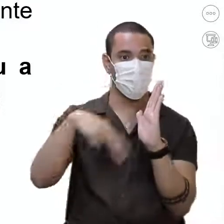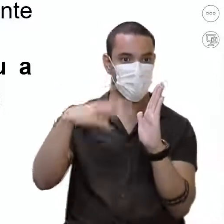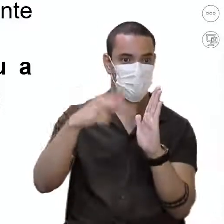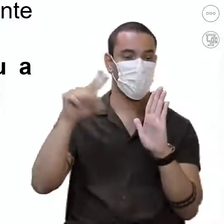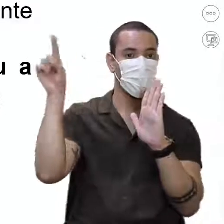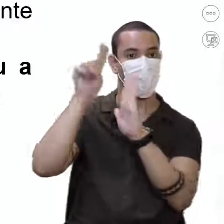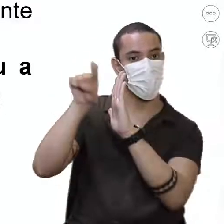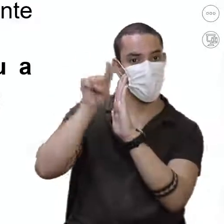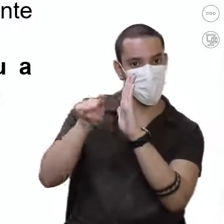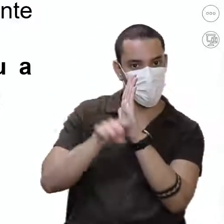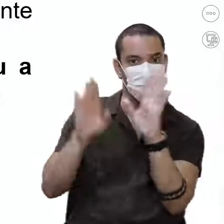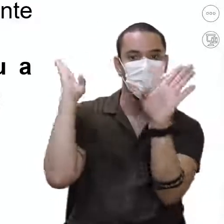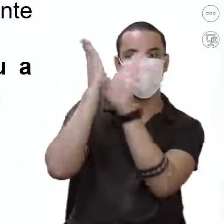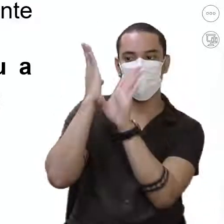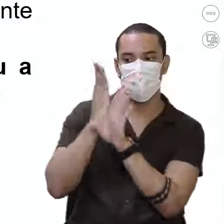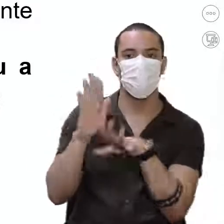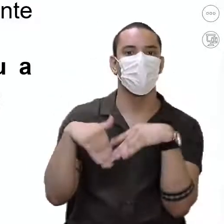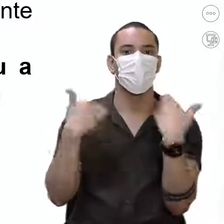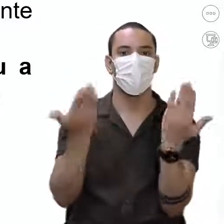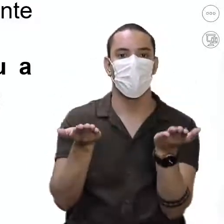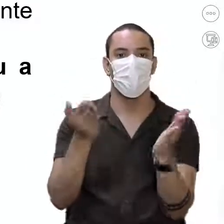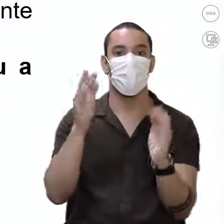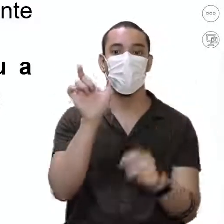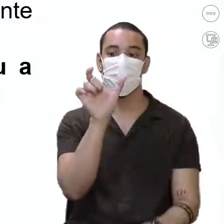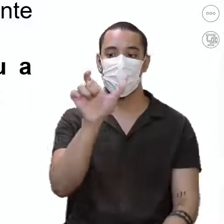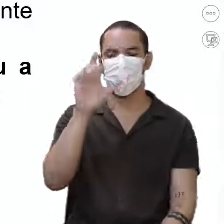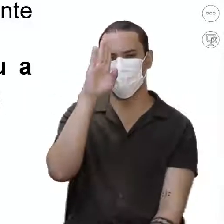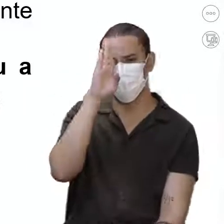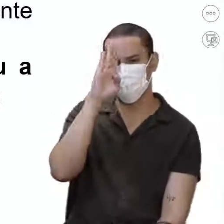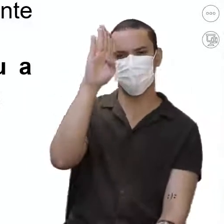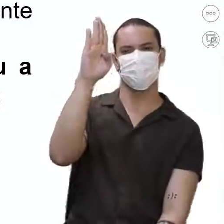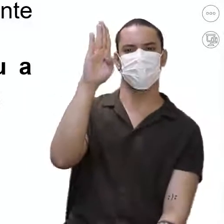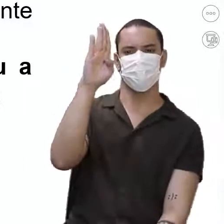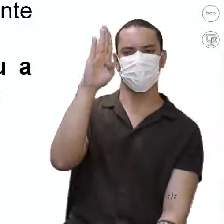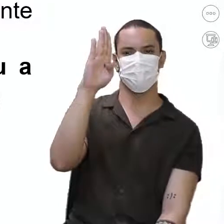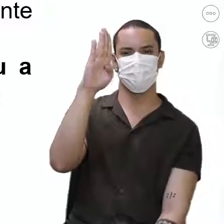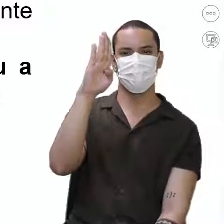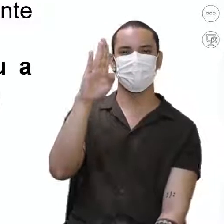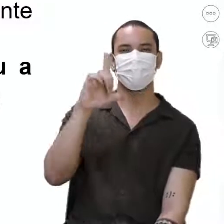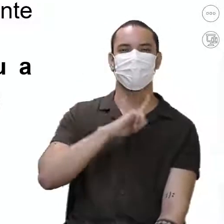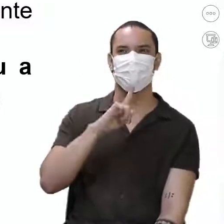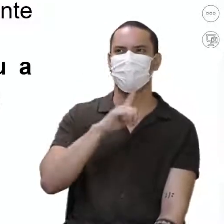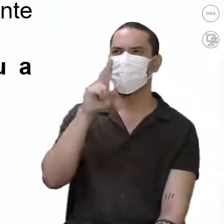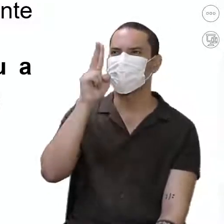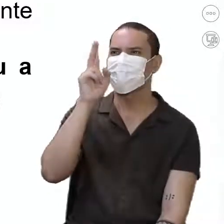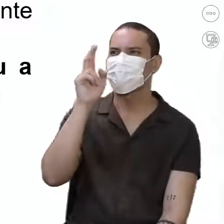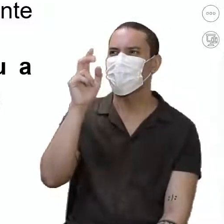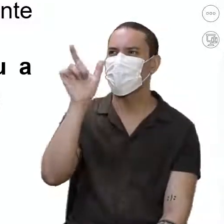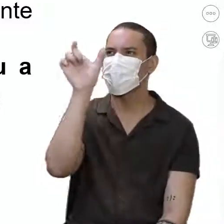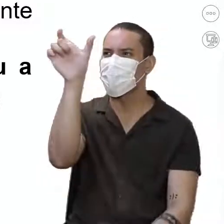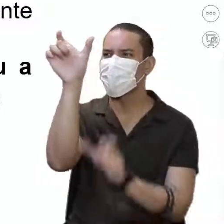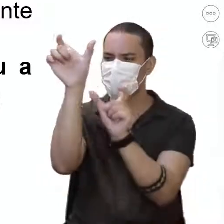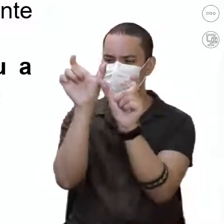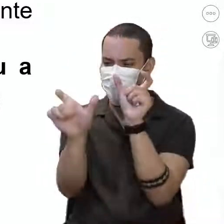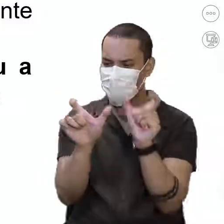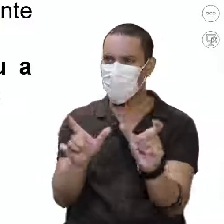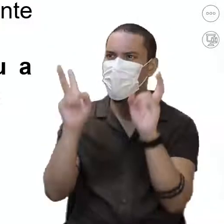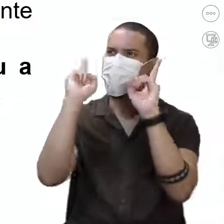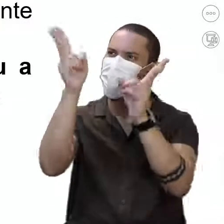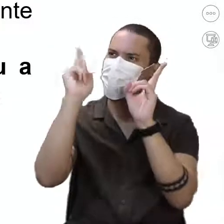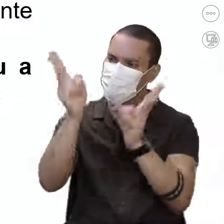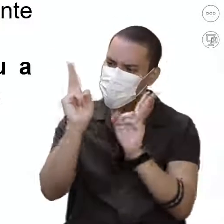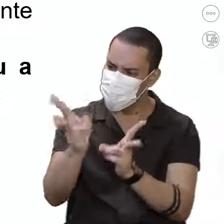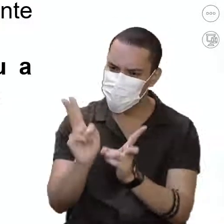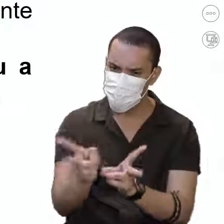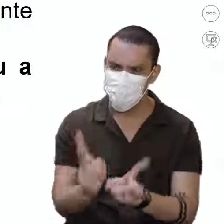primeiramente a questão e identifique a palavra-chave, aquela palavra que se repete bastante no